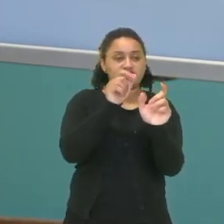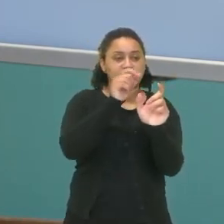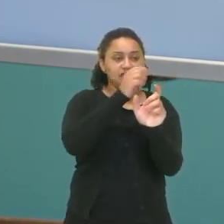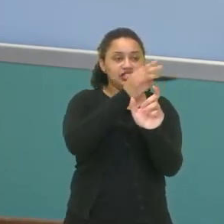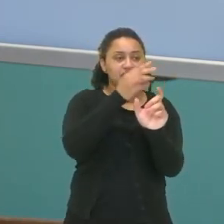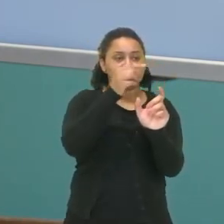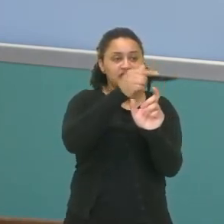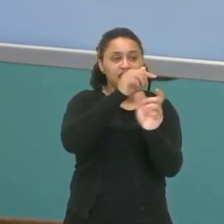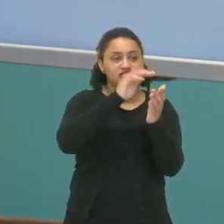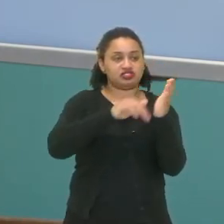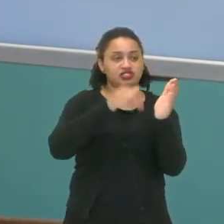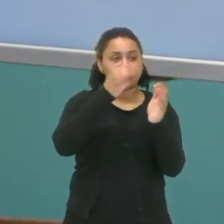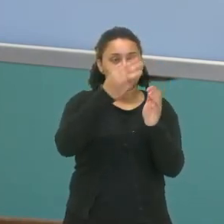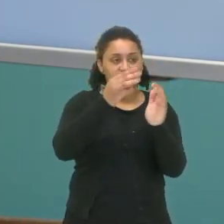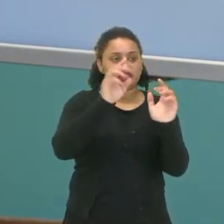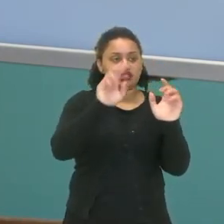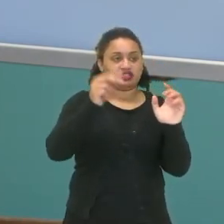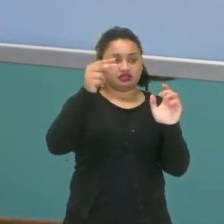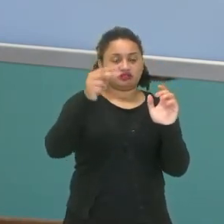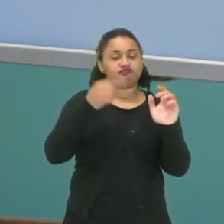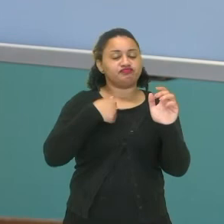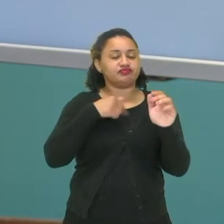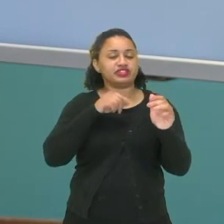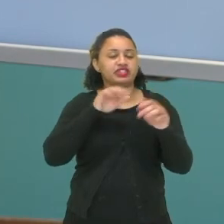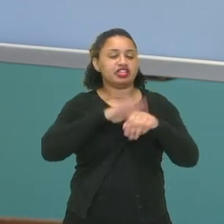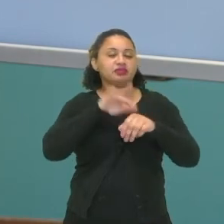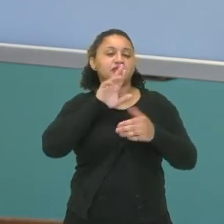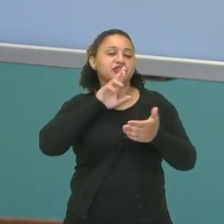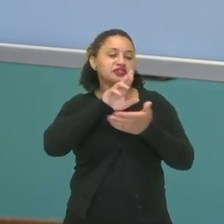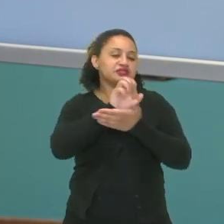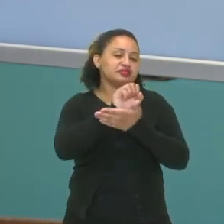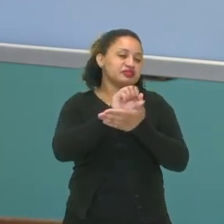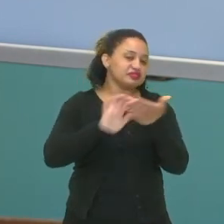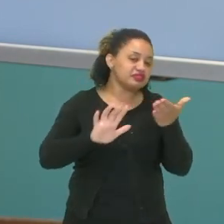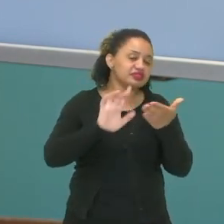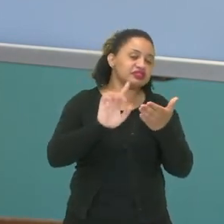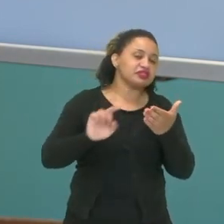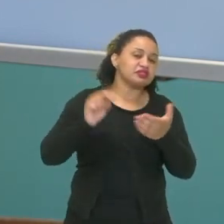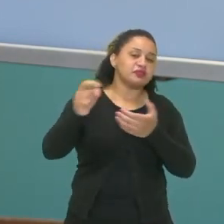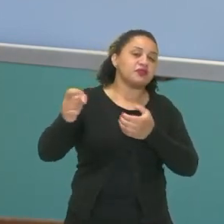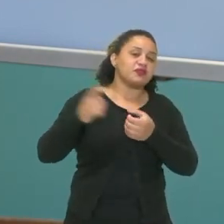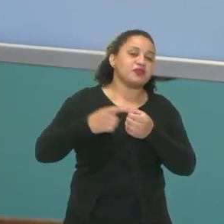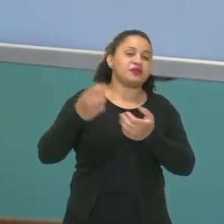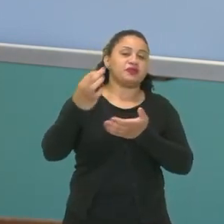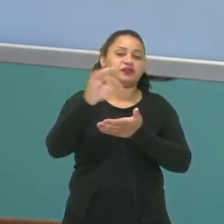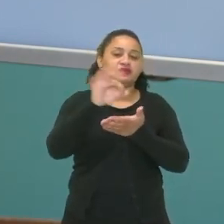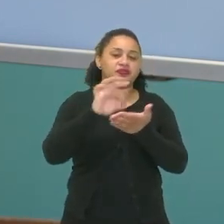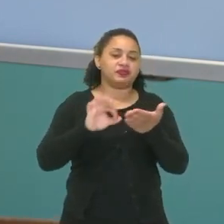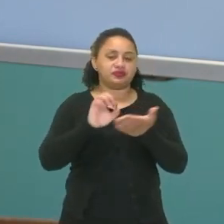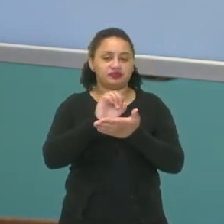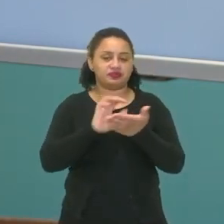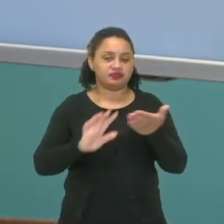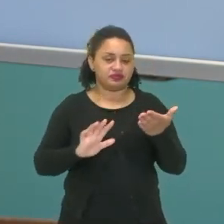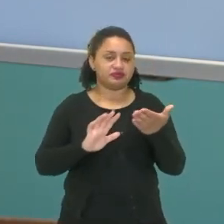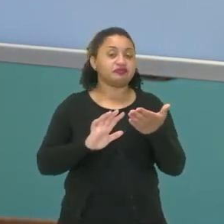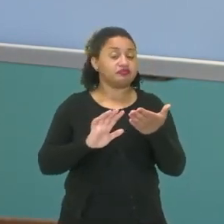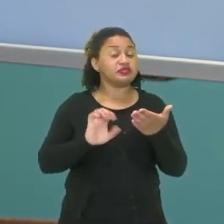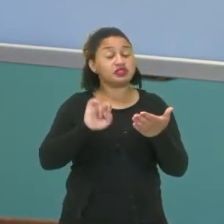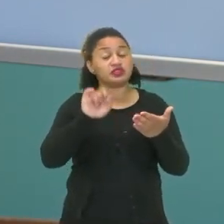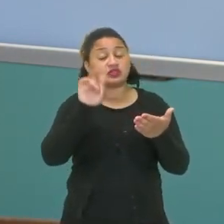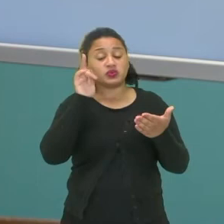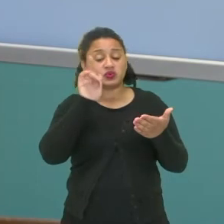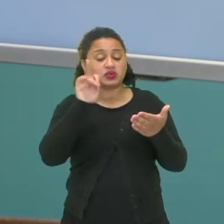e tira a raiz. Tempinho vocês resolverem esses dois exercícios e a gente já volta para conferir se